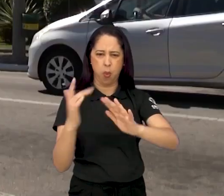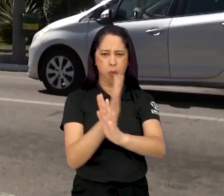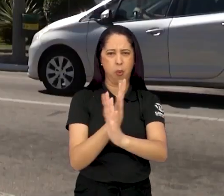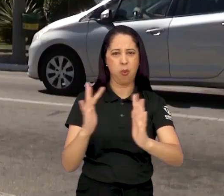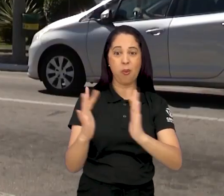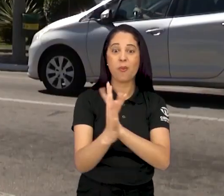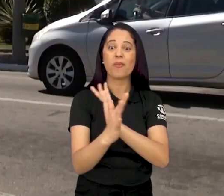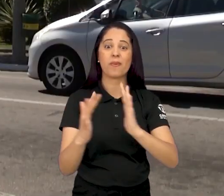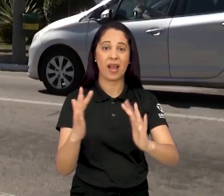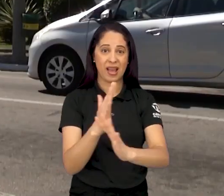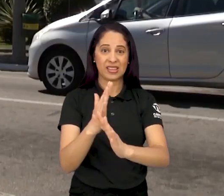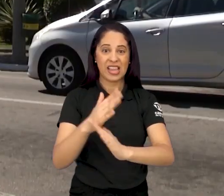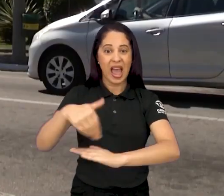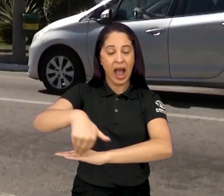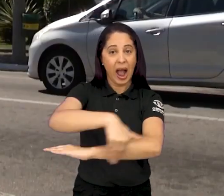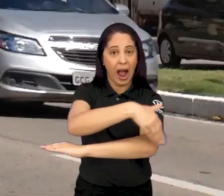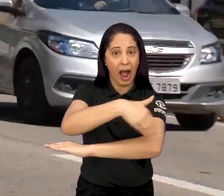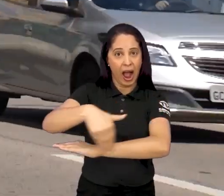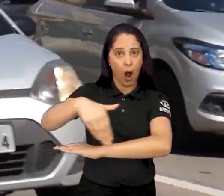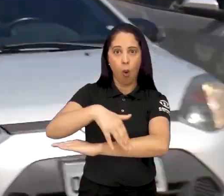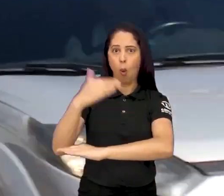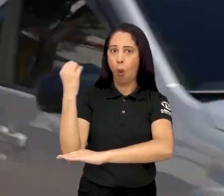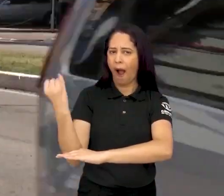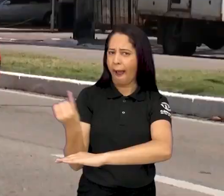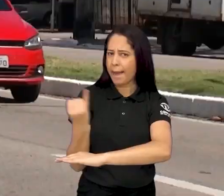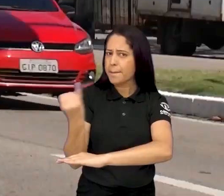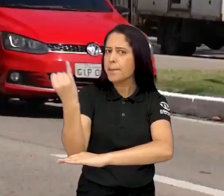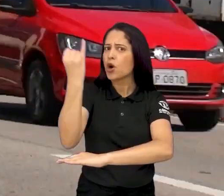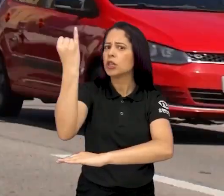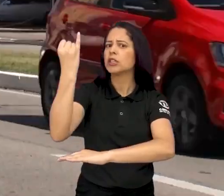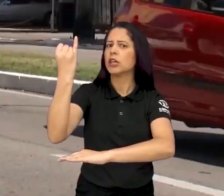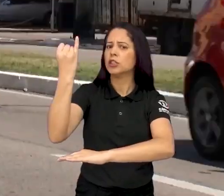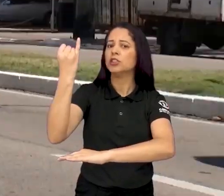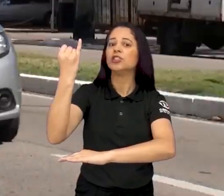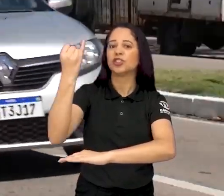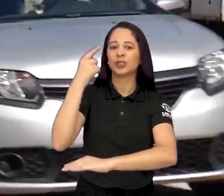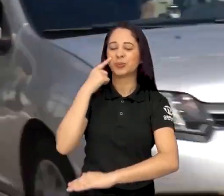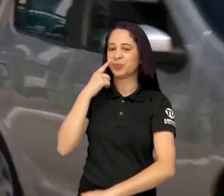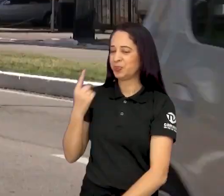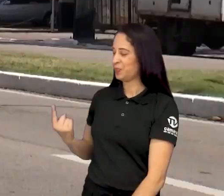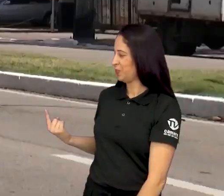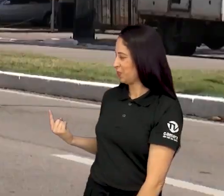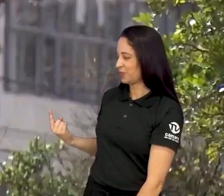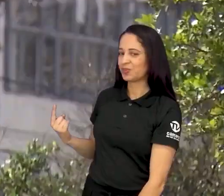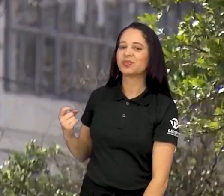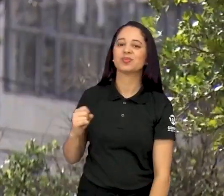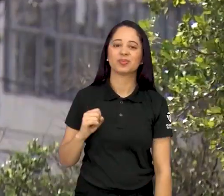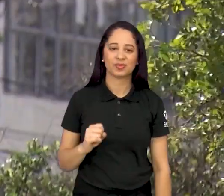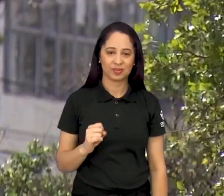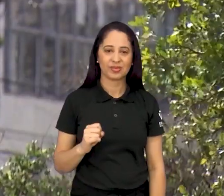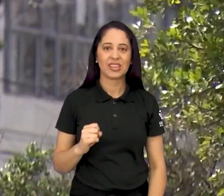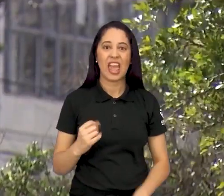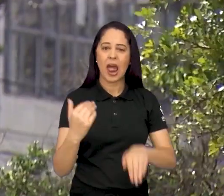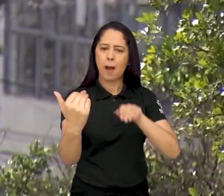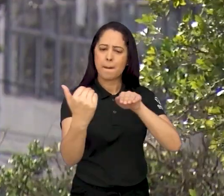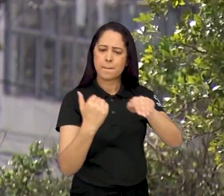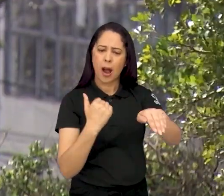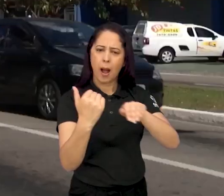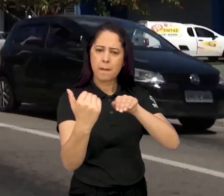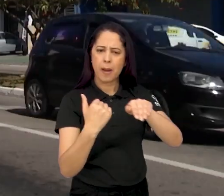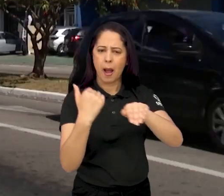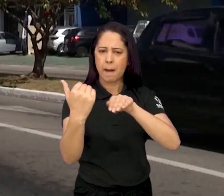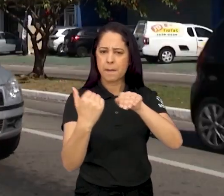carros e movimentação de pedestres. Uma das vias mais importantes de São José dos Campos é a Dr. Nelson